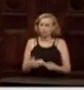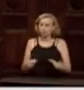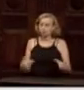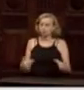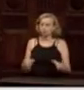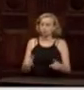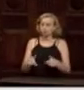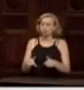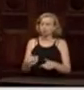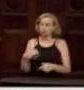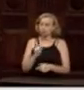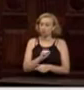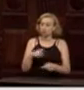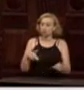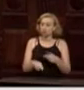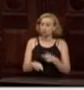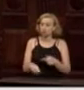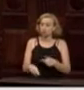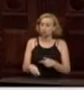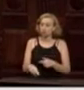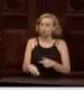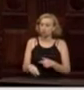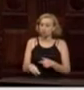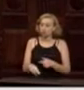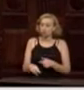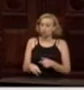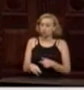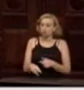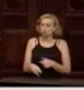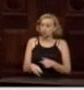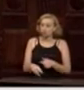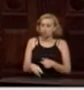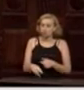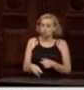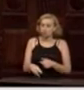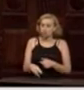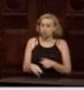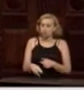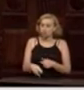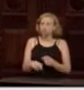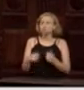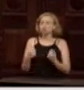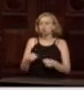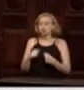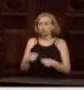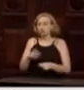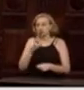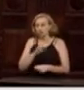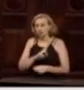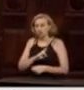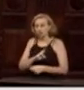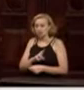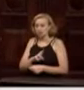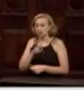possam vir a condenar aqueles que devem, sim, responder perante a lei